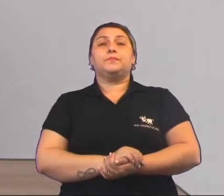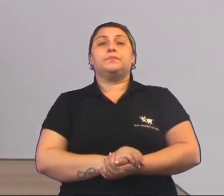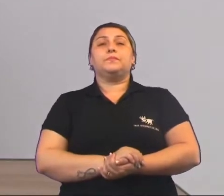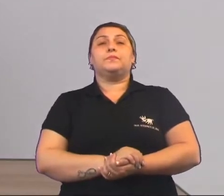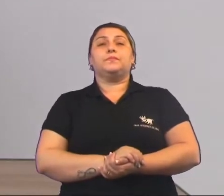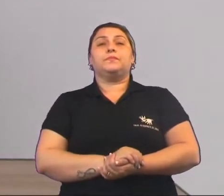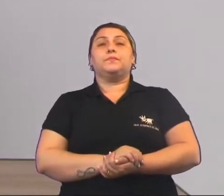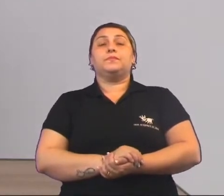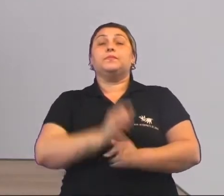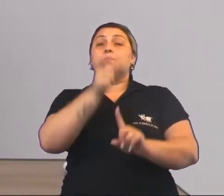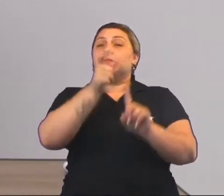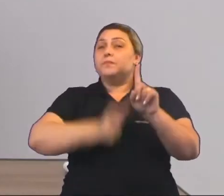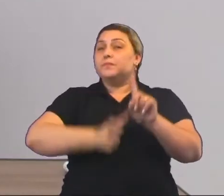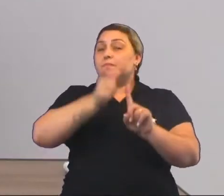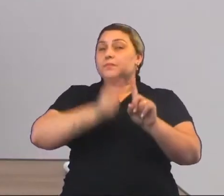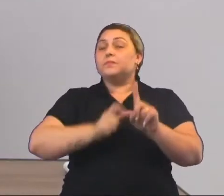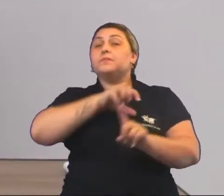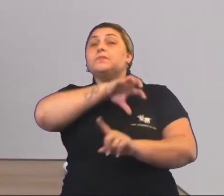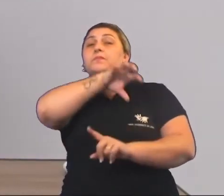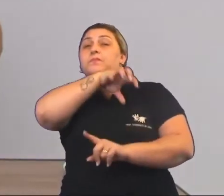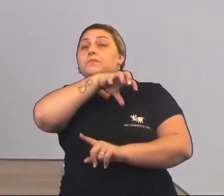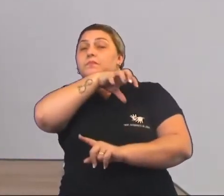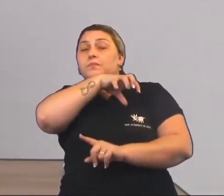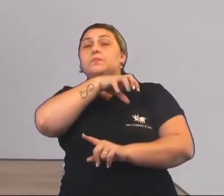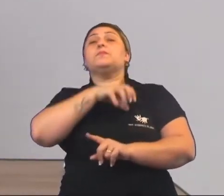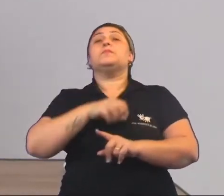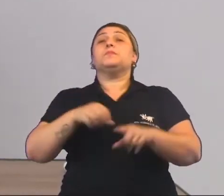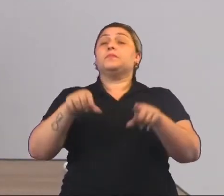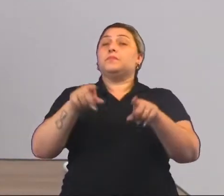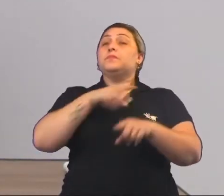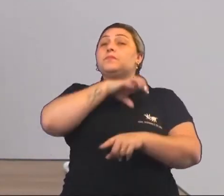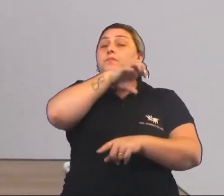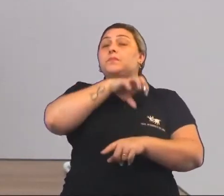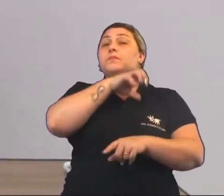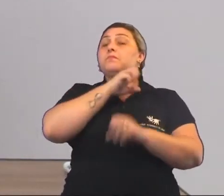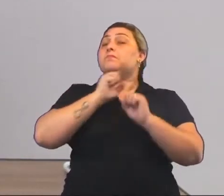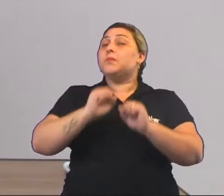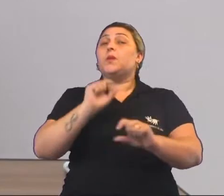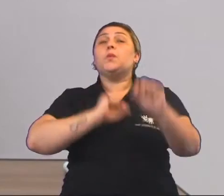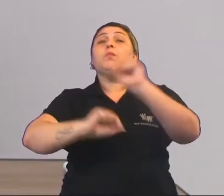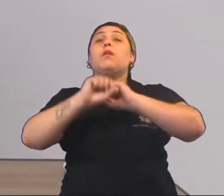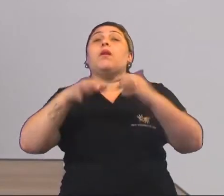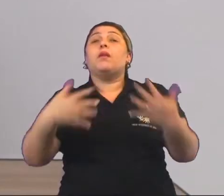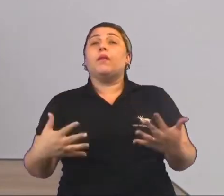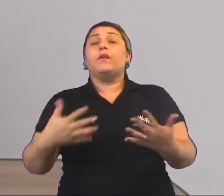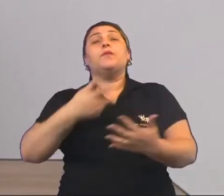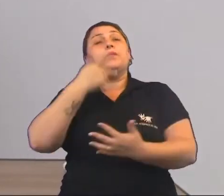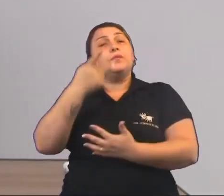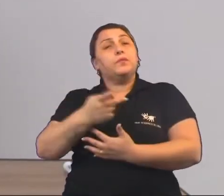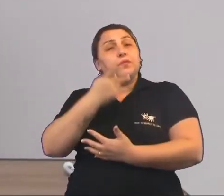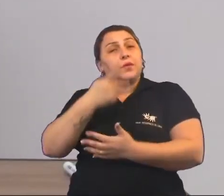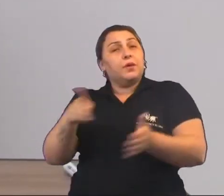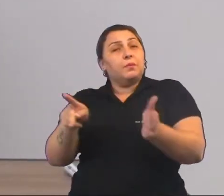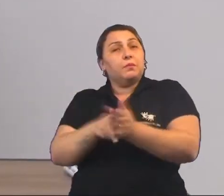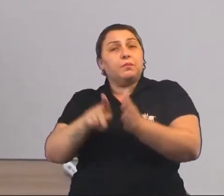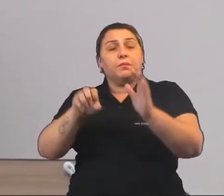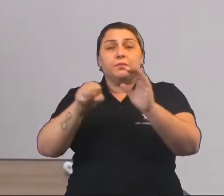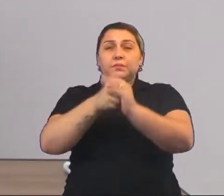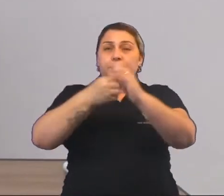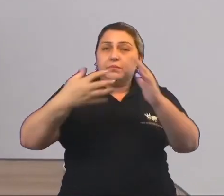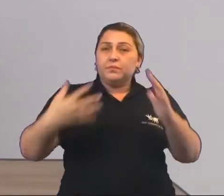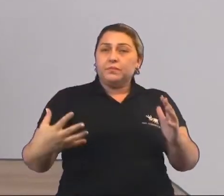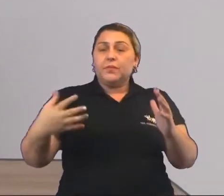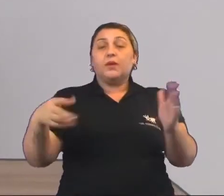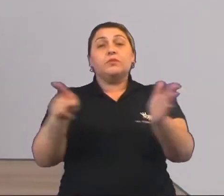Geralmente, turminha, os personagens são animais e esses animais, eles possuem o quê? Eles possuem